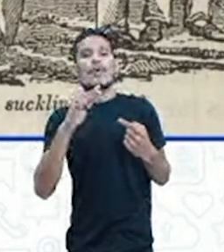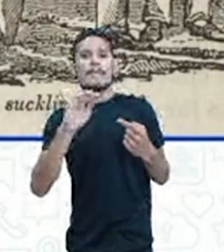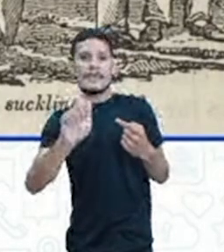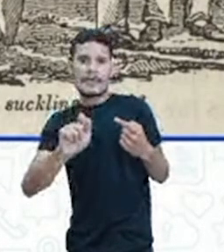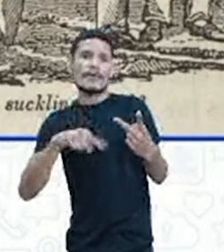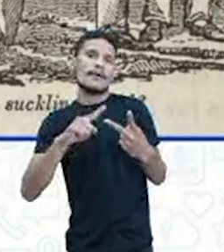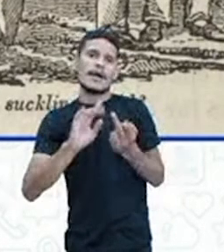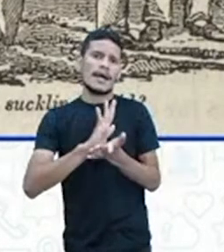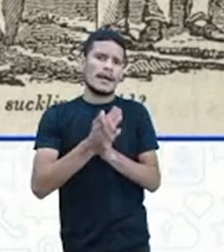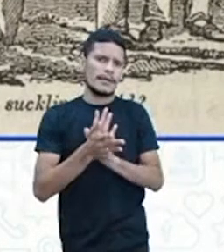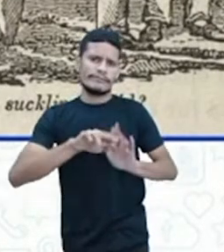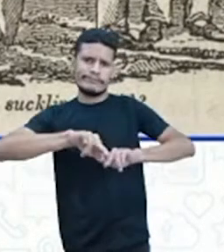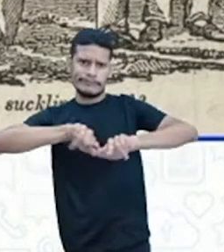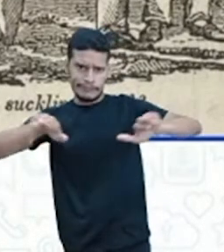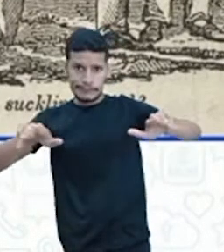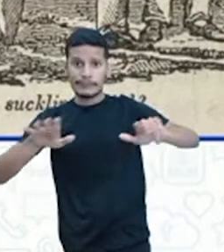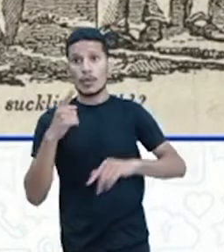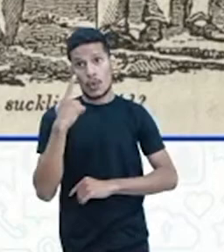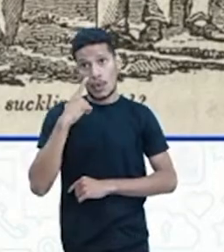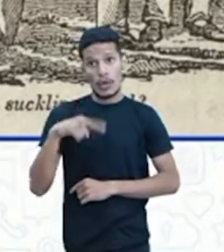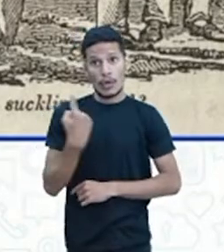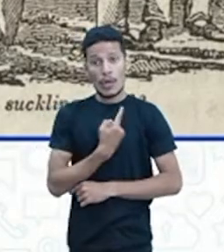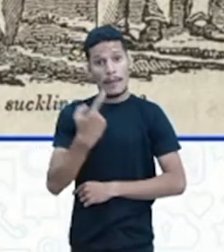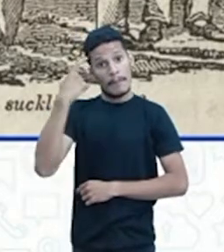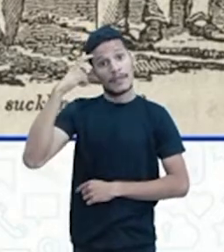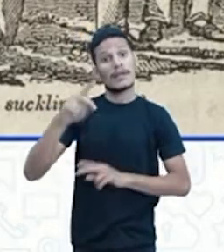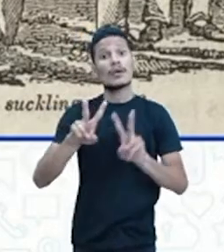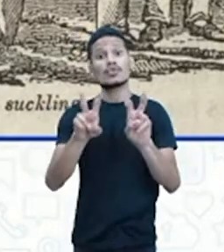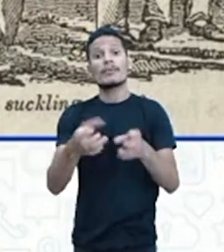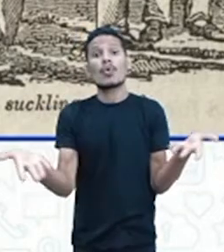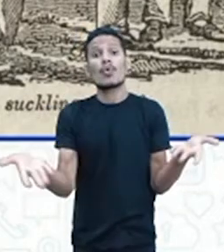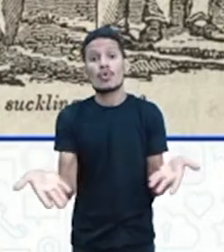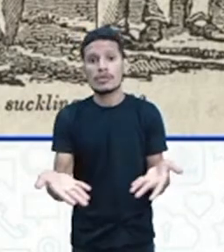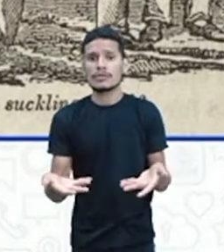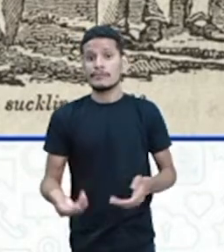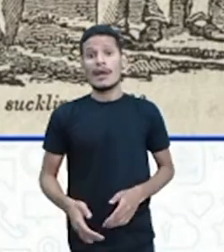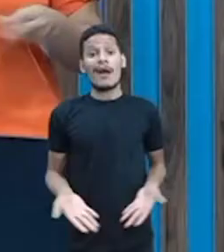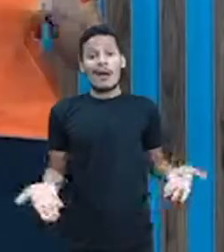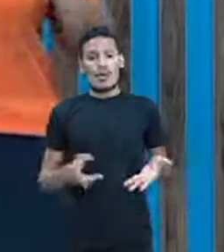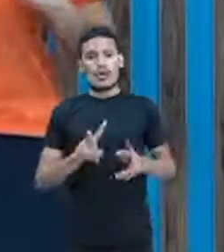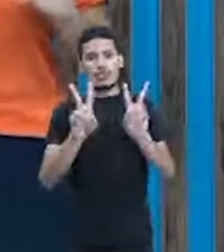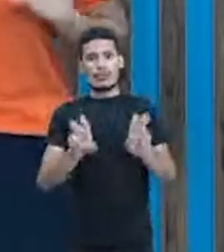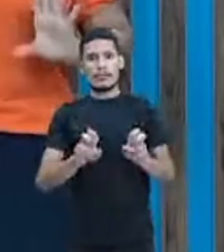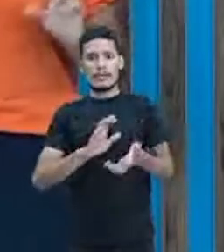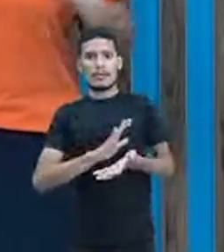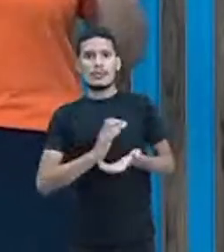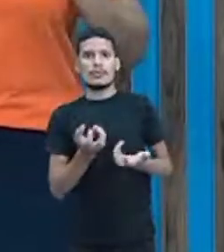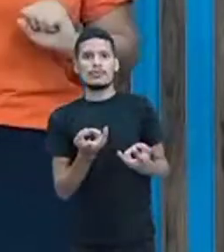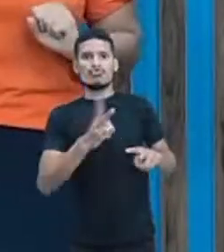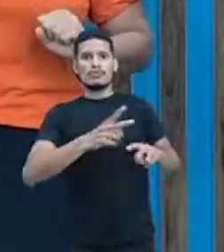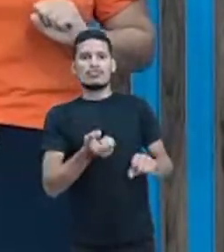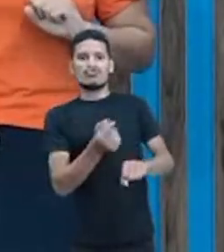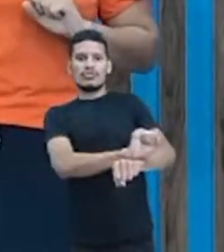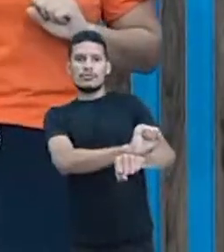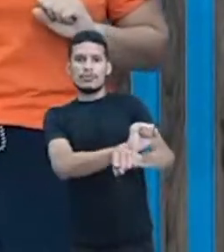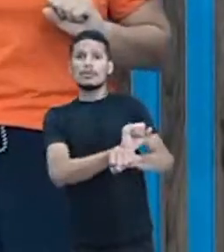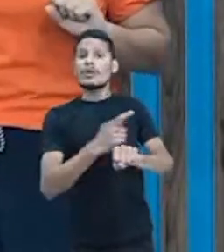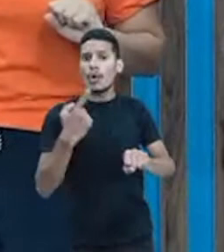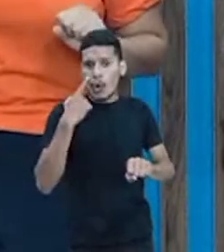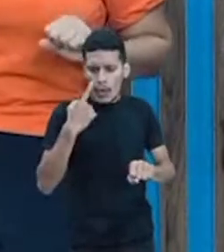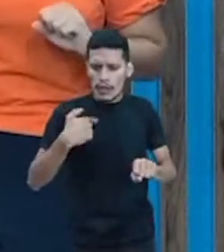né? Então, ó, vamos pensar. Por que eu trouxe esse tópico da escravidão? Então, deixa eu dar para vocês um pouquinho de contexto antes de